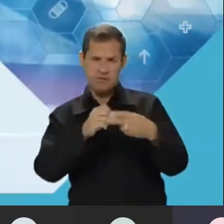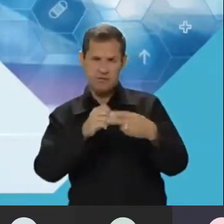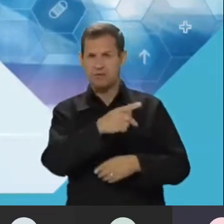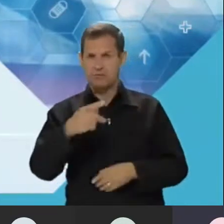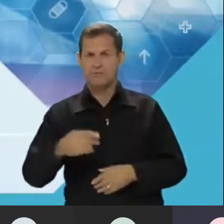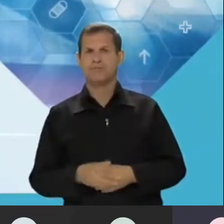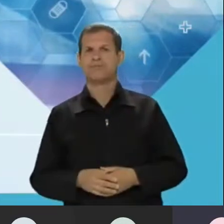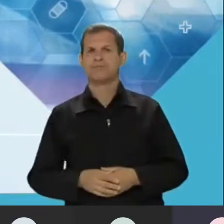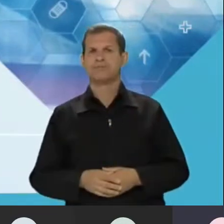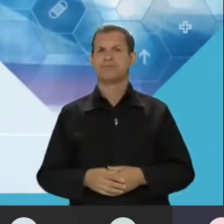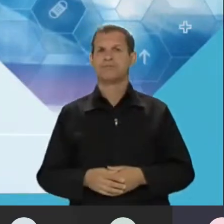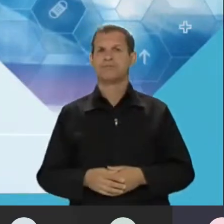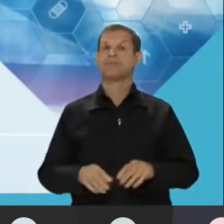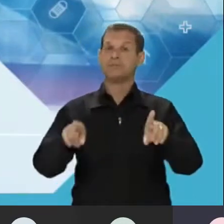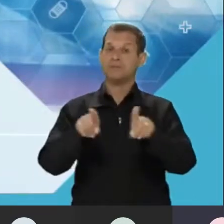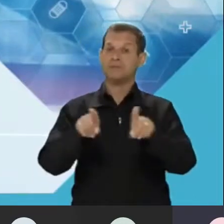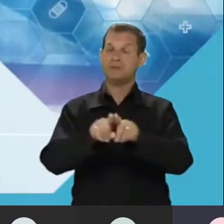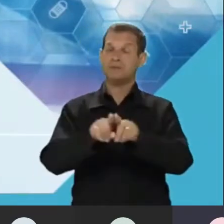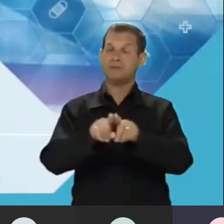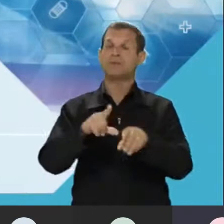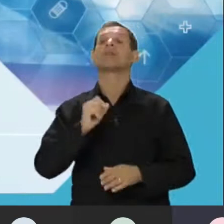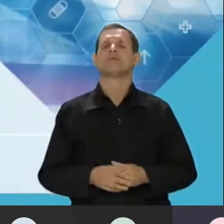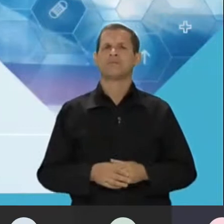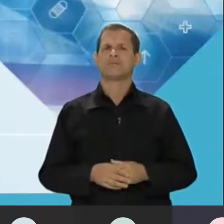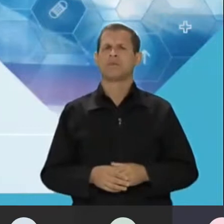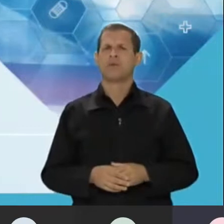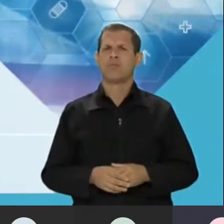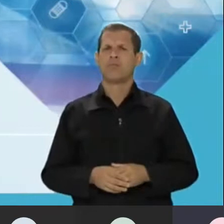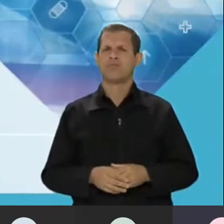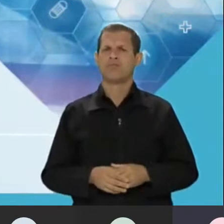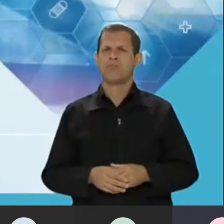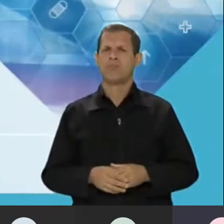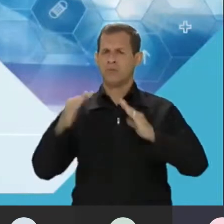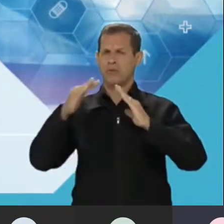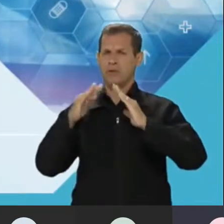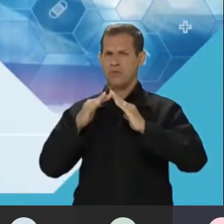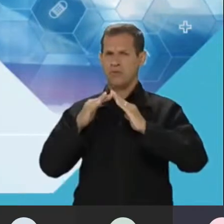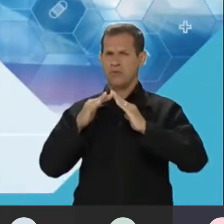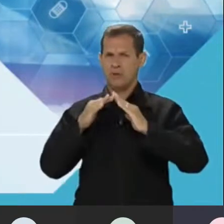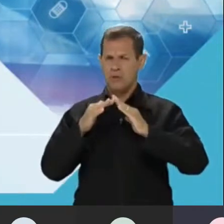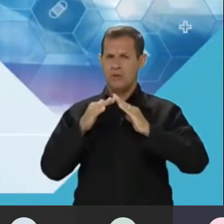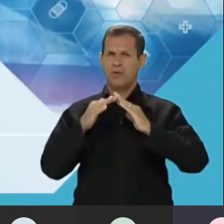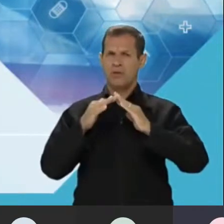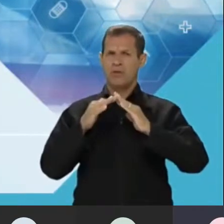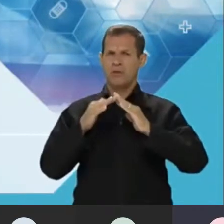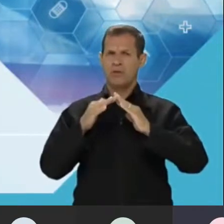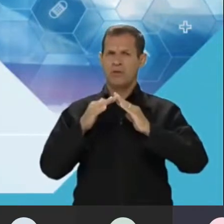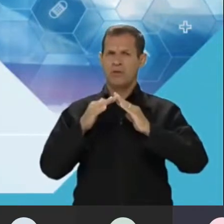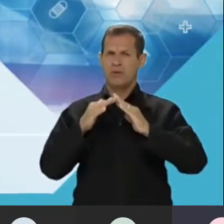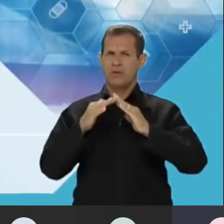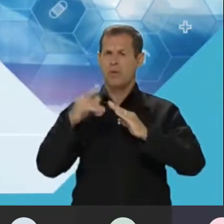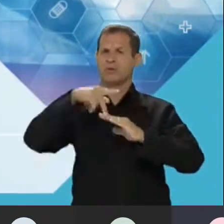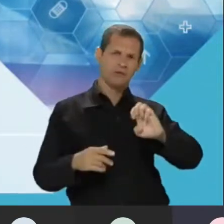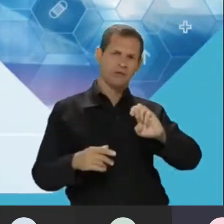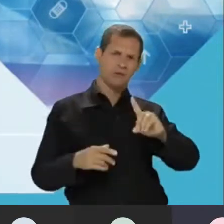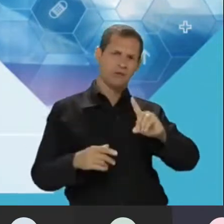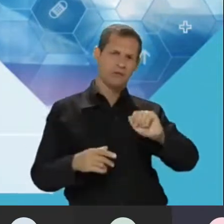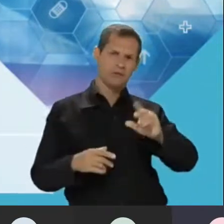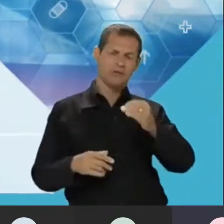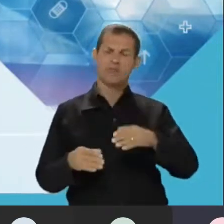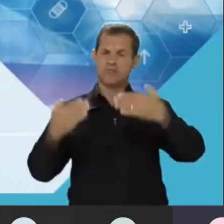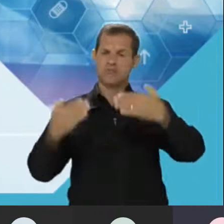segunda situação. Aqui ao lado, que está falando sobre uma superfície, tá? Vamos imaginar que seja uma superfície de vedação